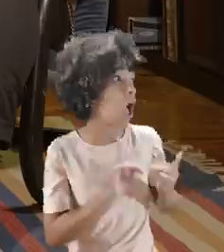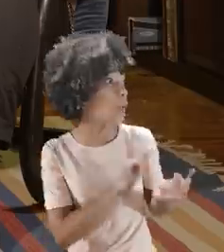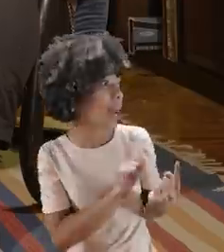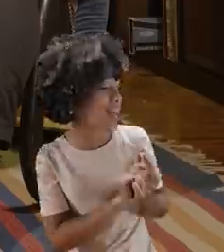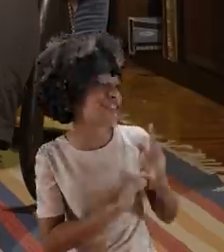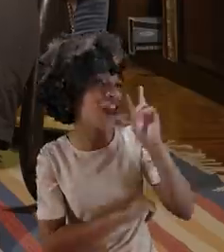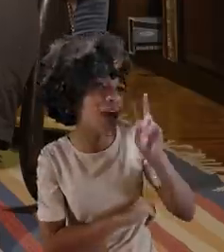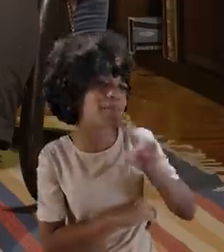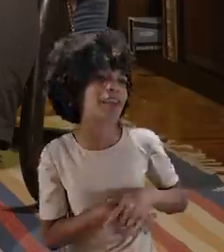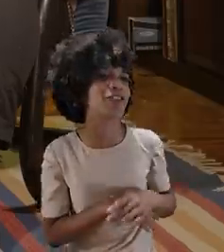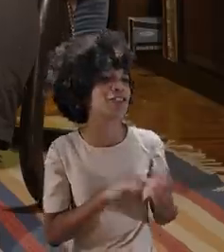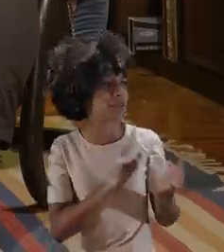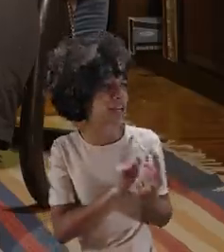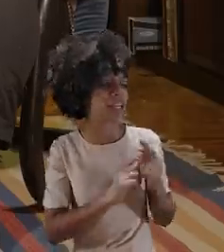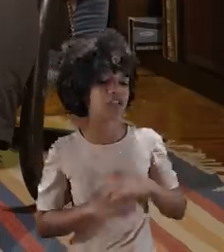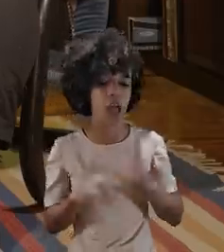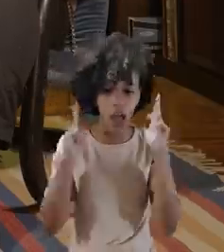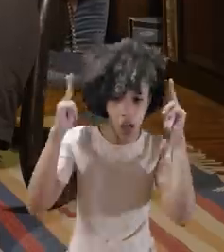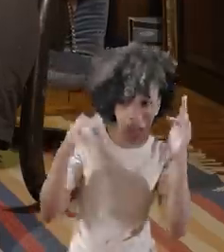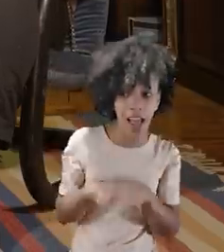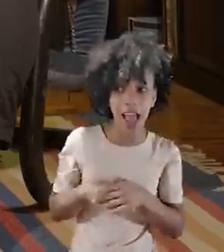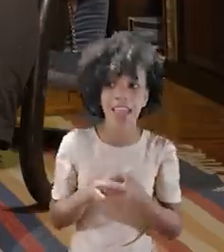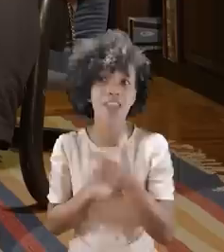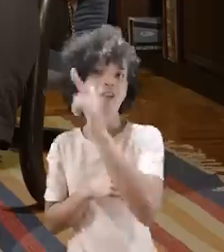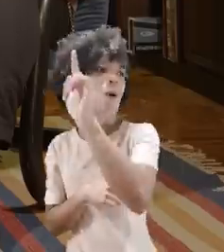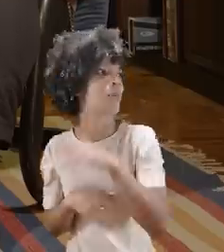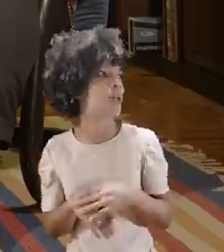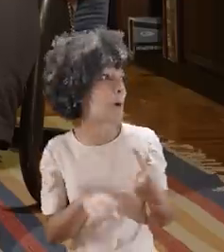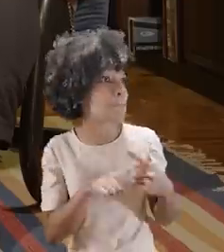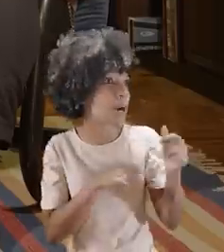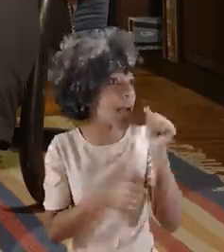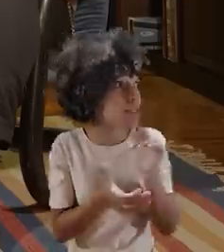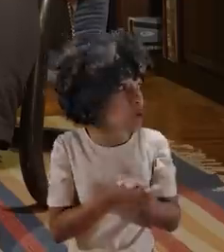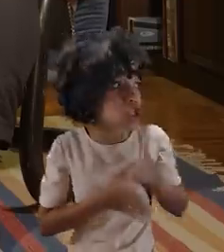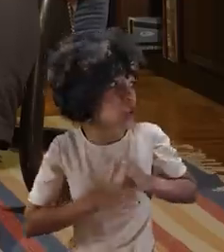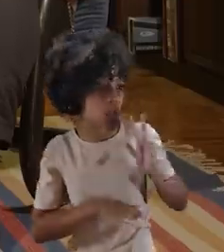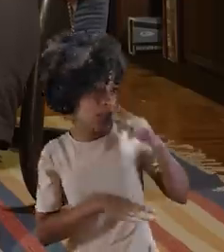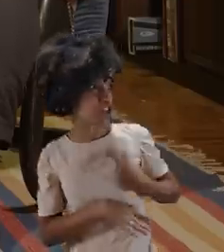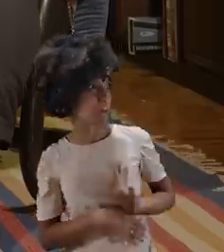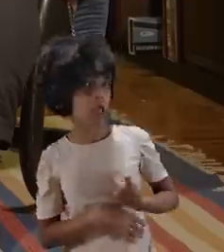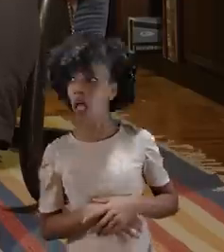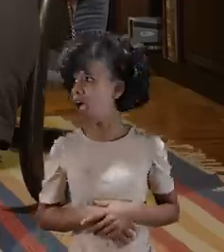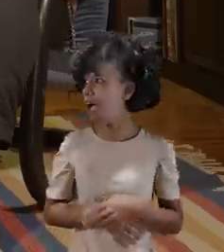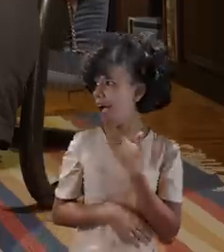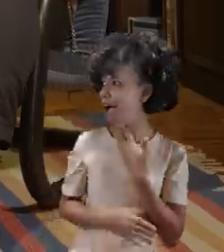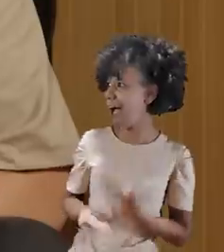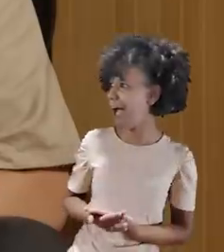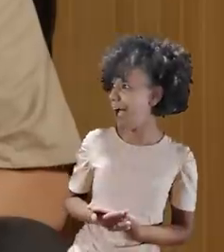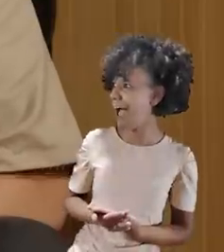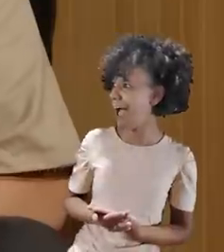cliente agora que eu lembrei não tinha um cliente cortava comigo e falar para mulher que eu tava com outro porque ela não gostou de mim olha só rapaz